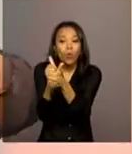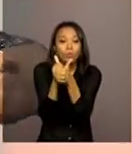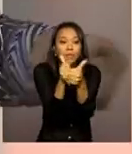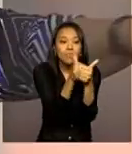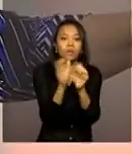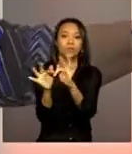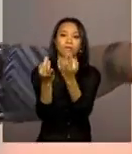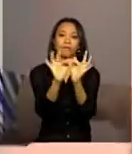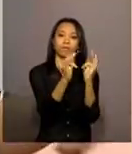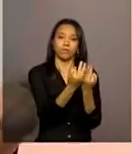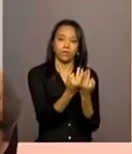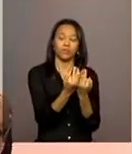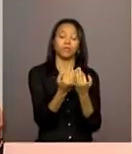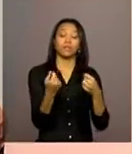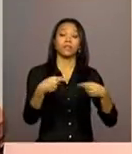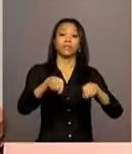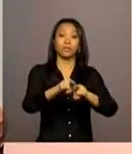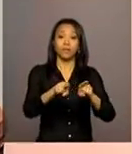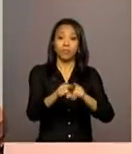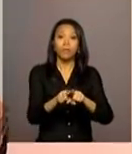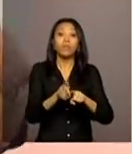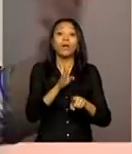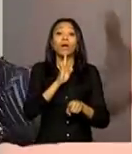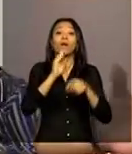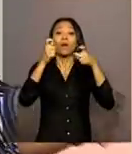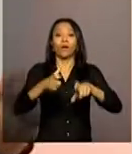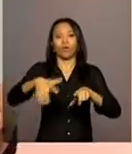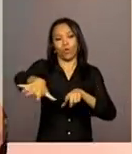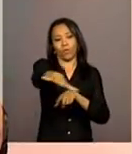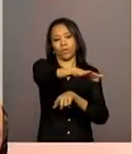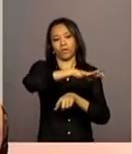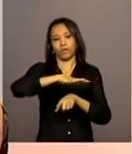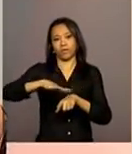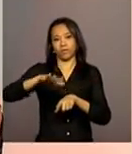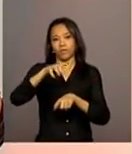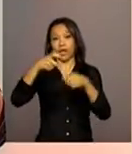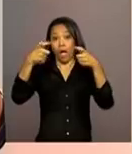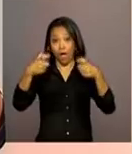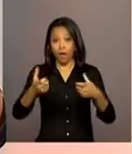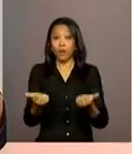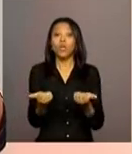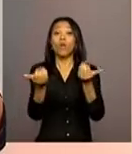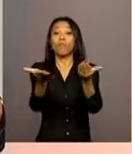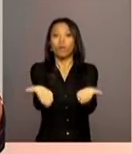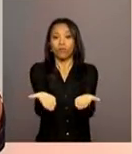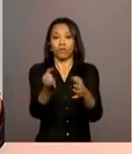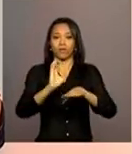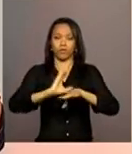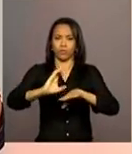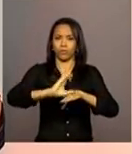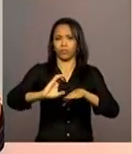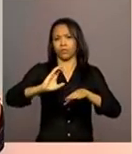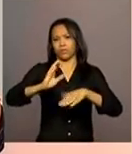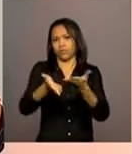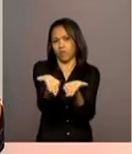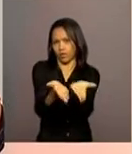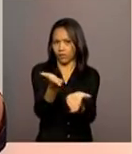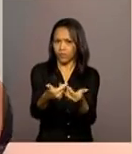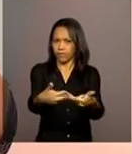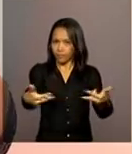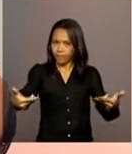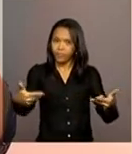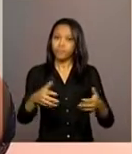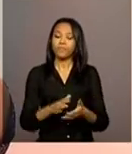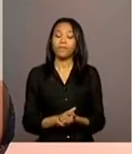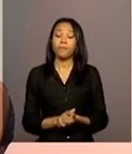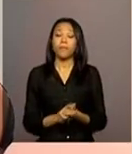para a relação no território onde estamos ofertando serviço a inclusão positiva pode ser